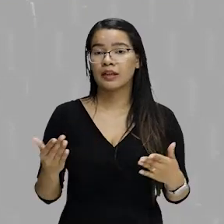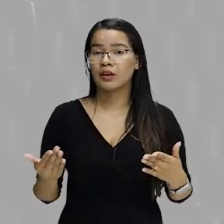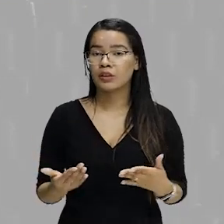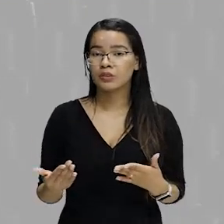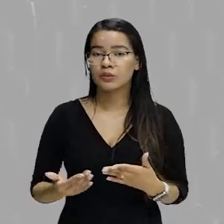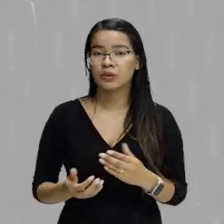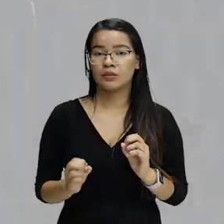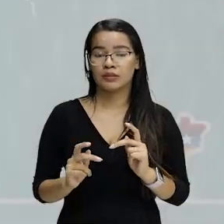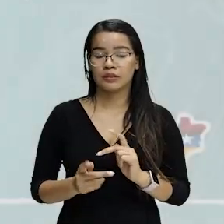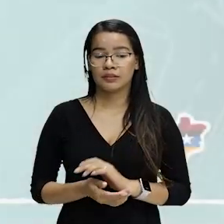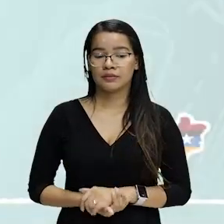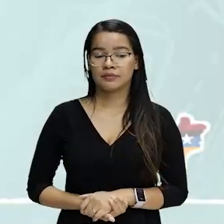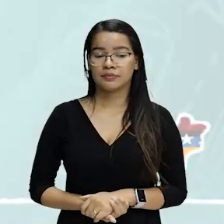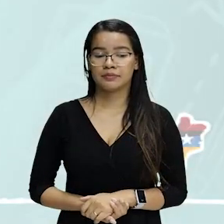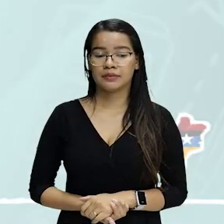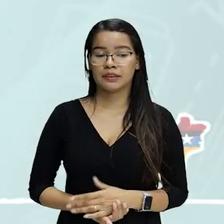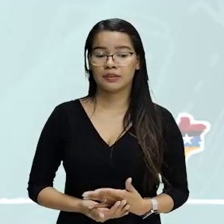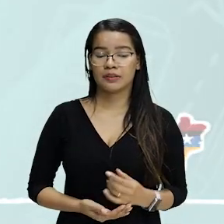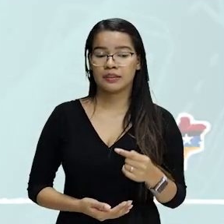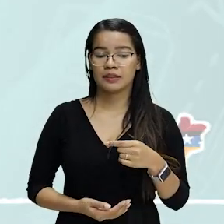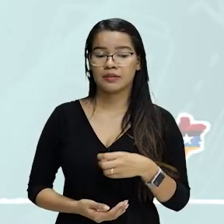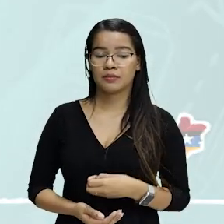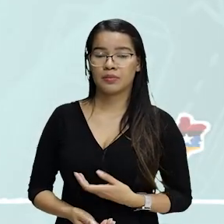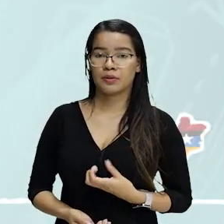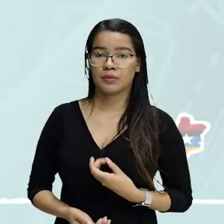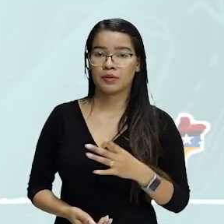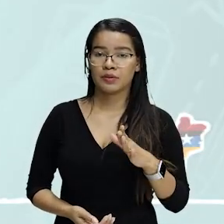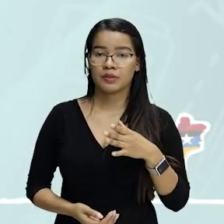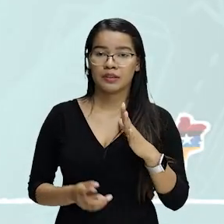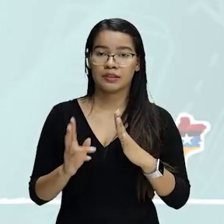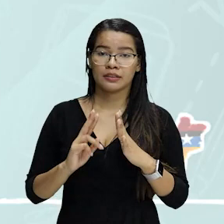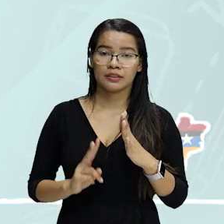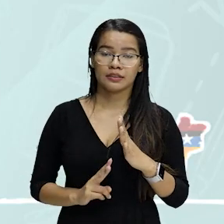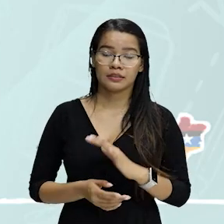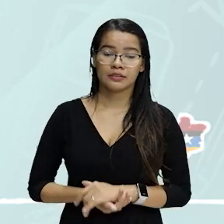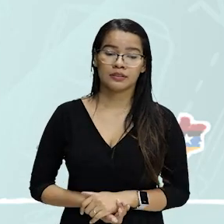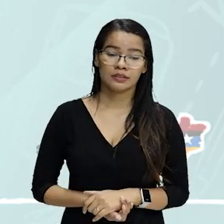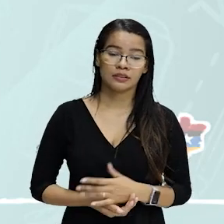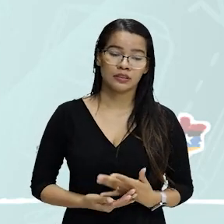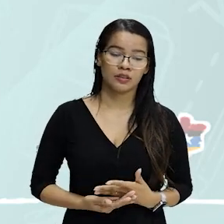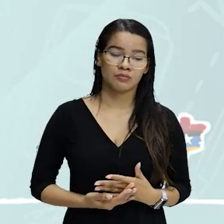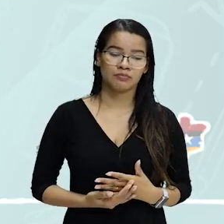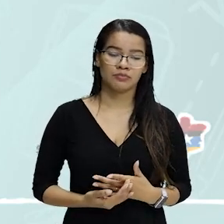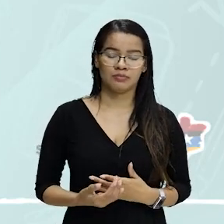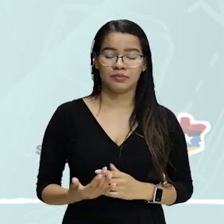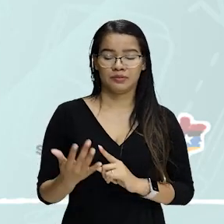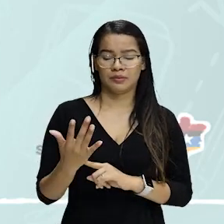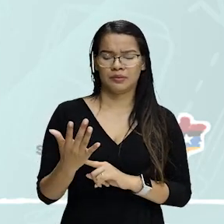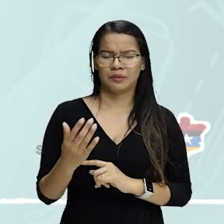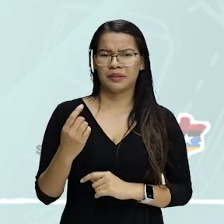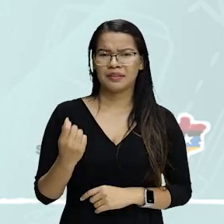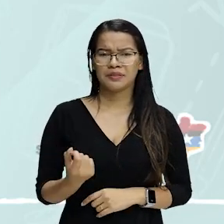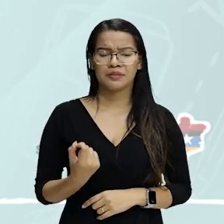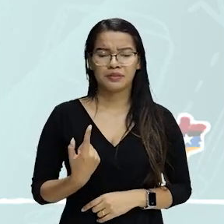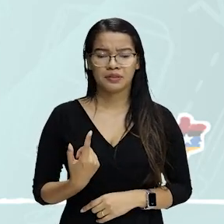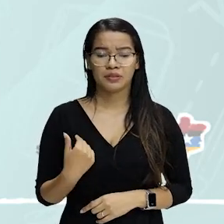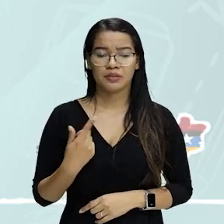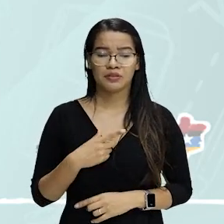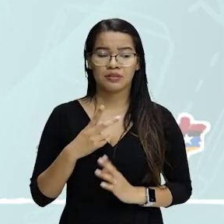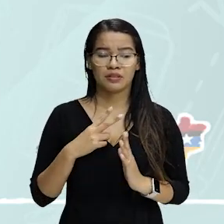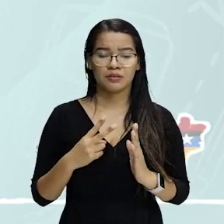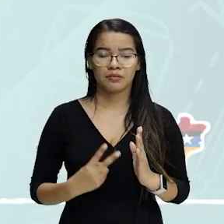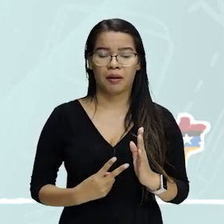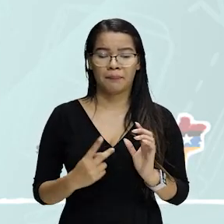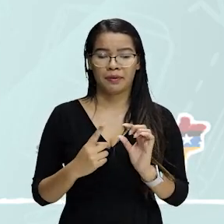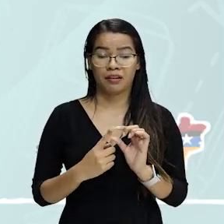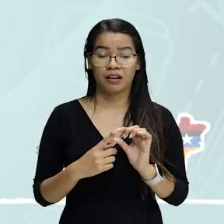gente. Esse poema, que eu acabei de ler, provoca estranheza, né? Nós vimos as palavras durante sua